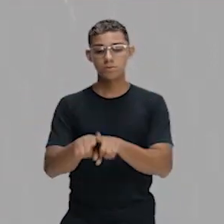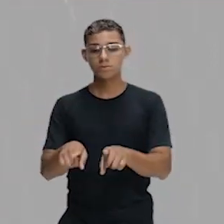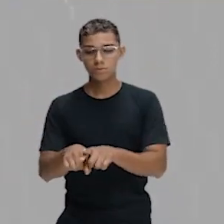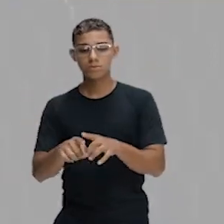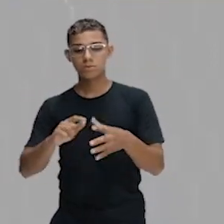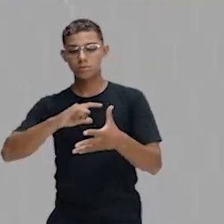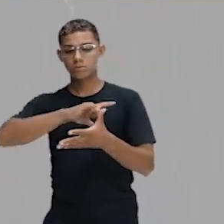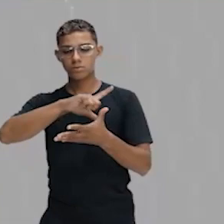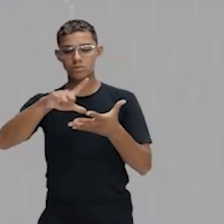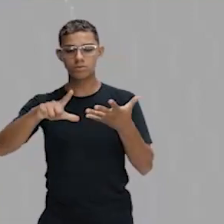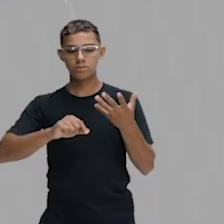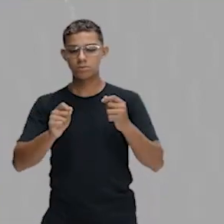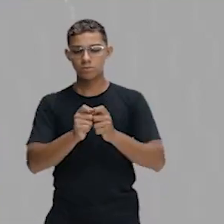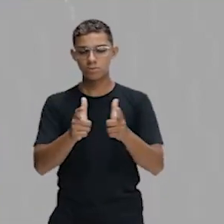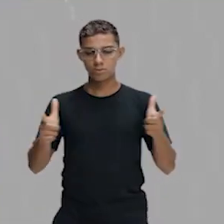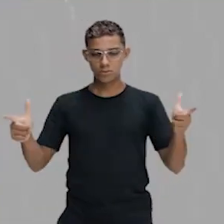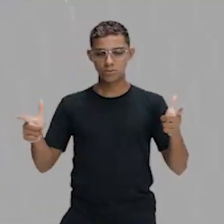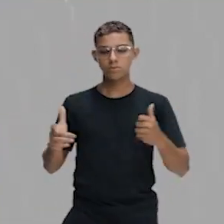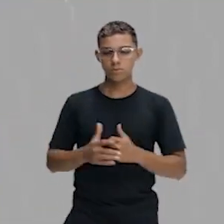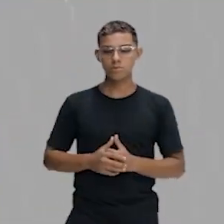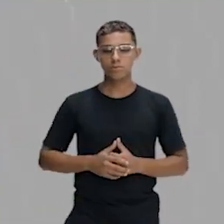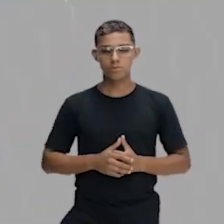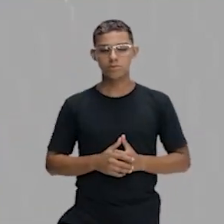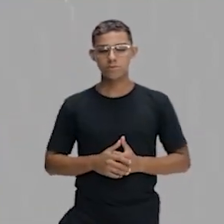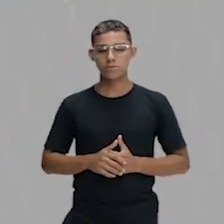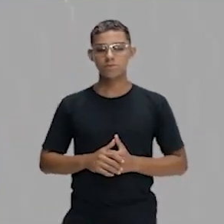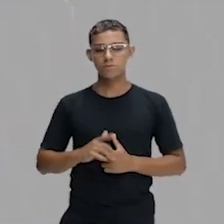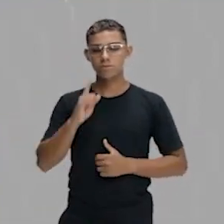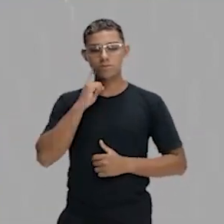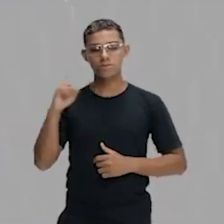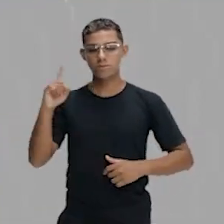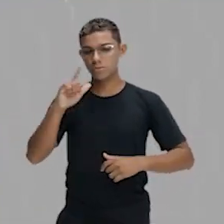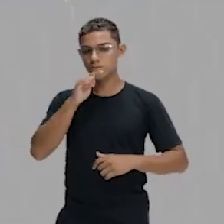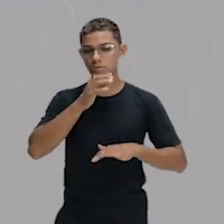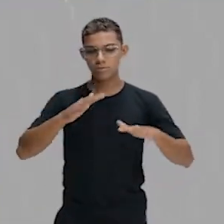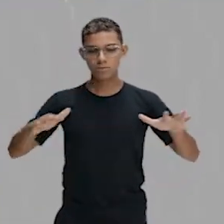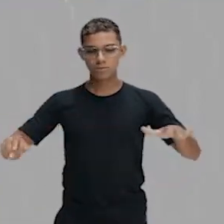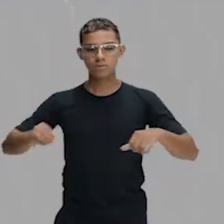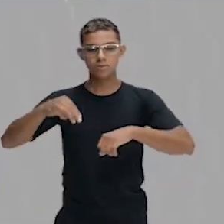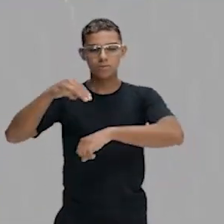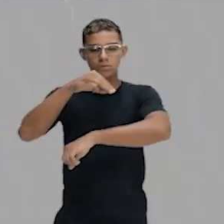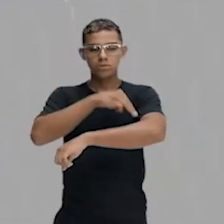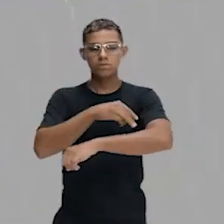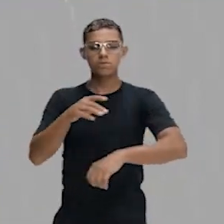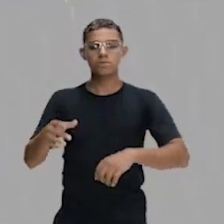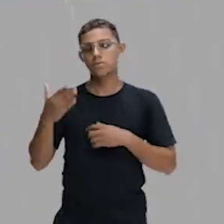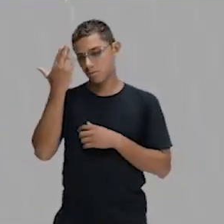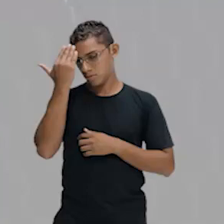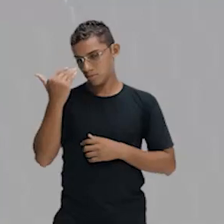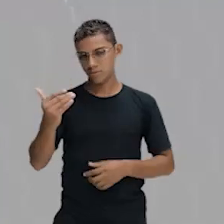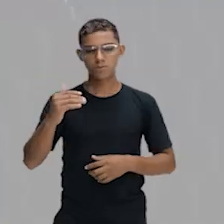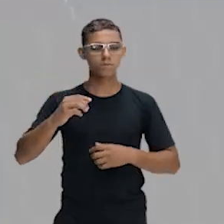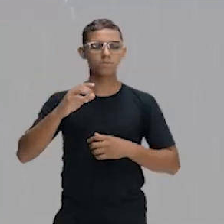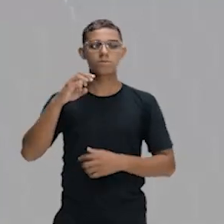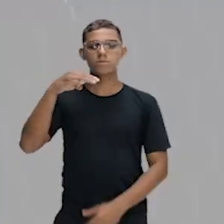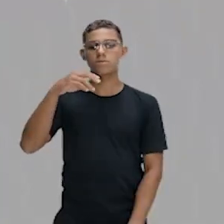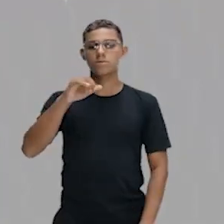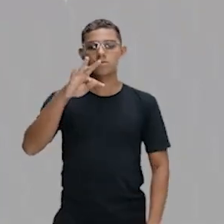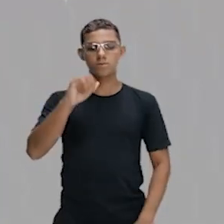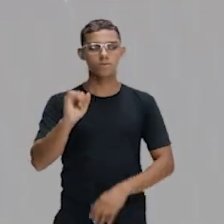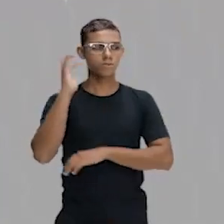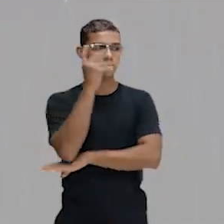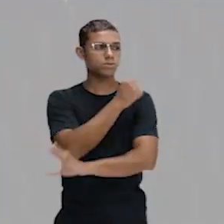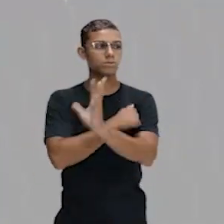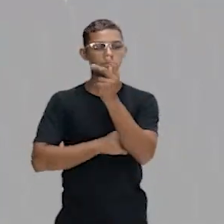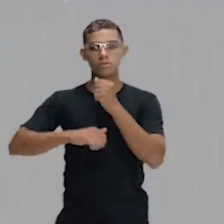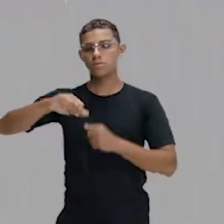das florestas aqui do domínio de mares e morros, que é também conhecido como Mata Atlântica. Vegetação arbustiva mais